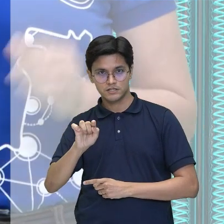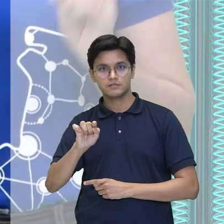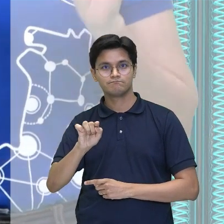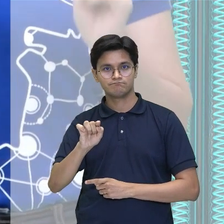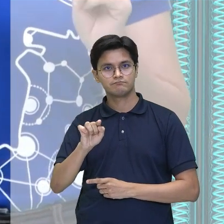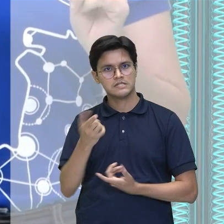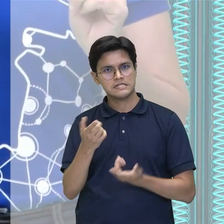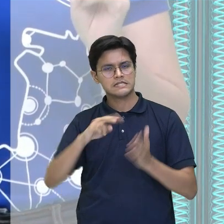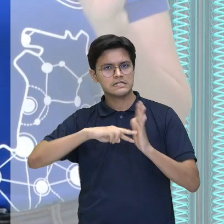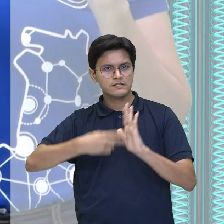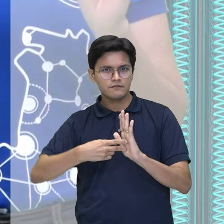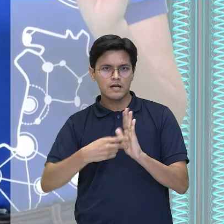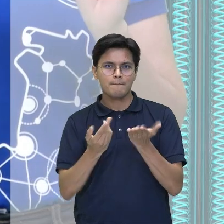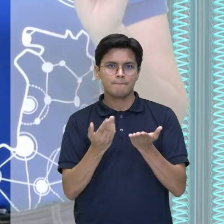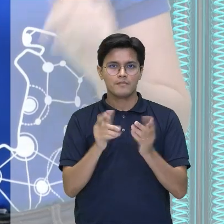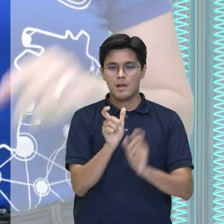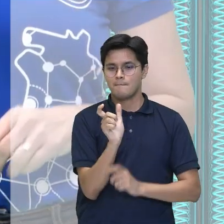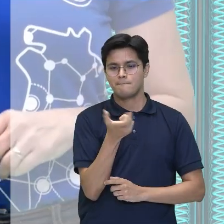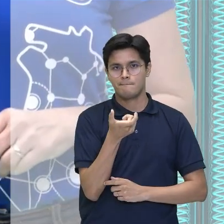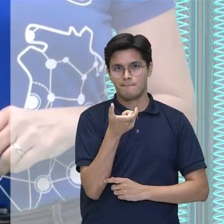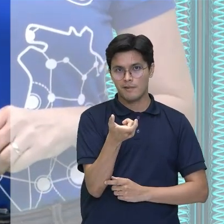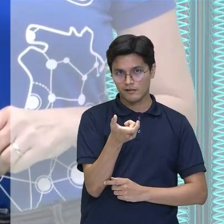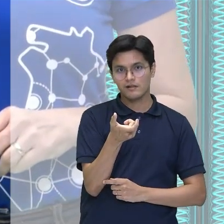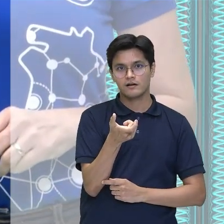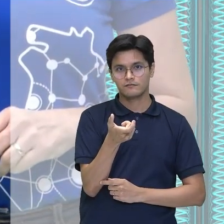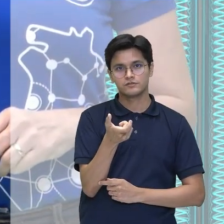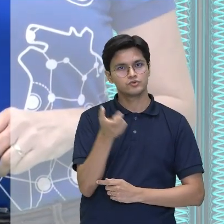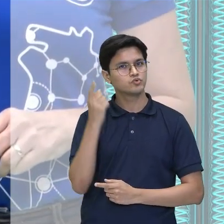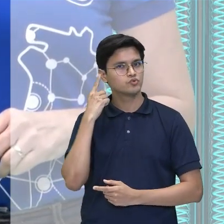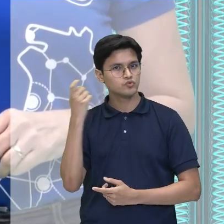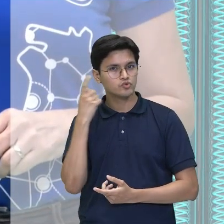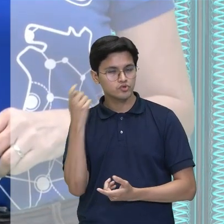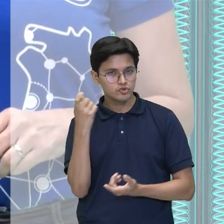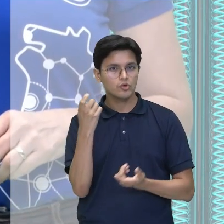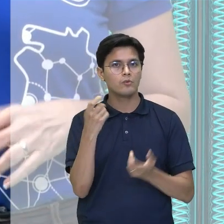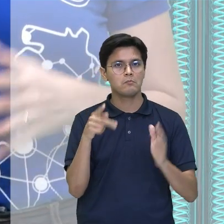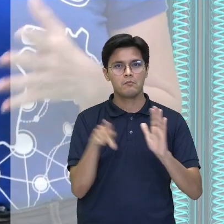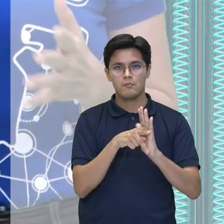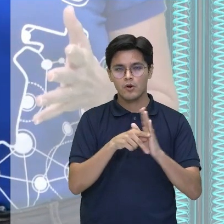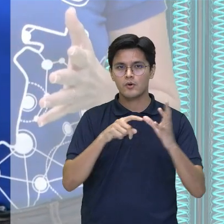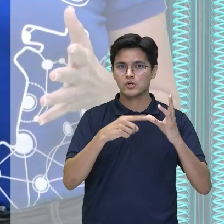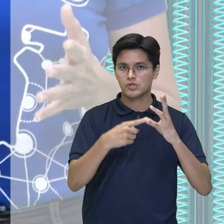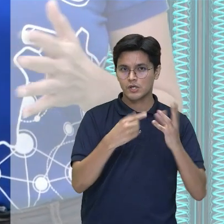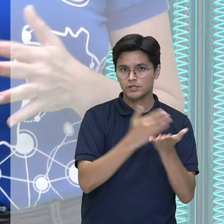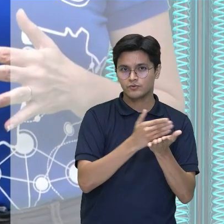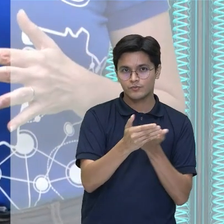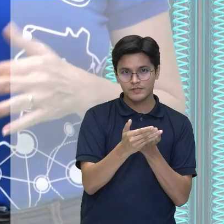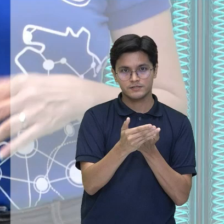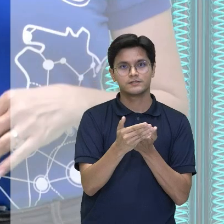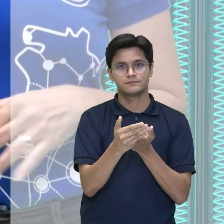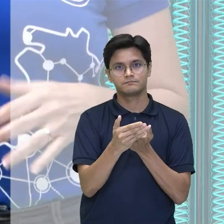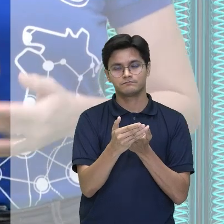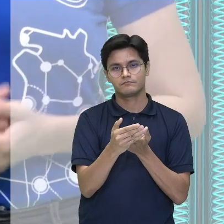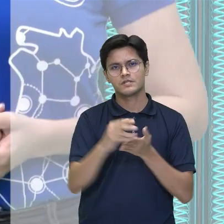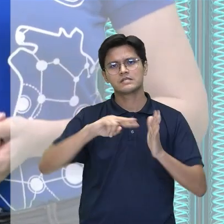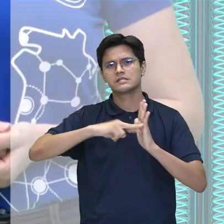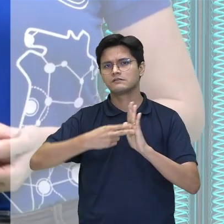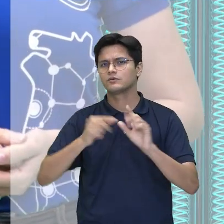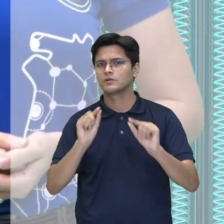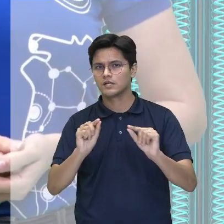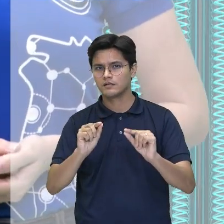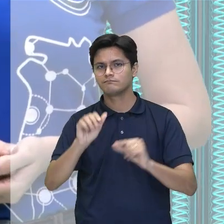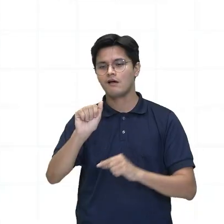ok? Lembre-se, é o som. O artigo indefinido a significa o quê? Um ou uma. Vamos ver